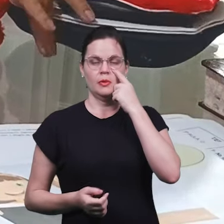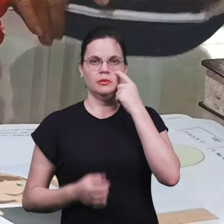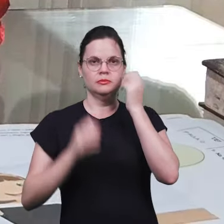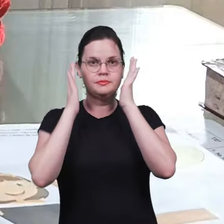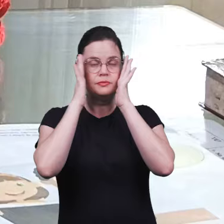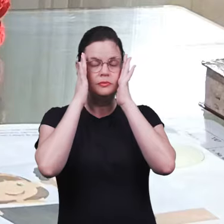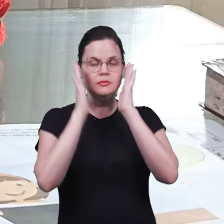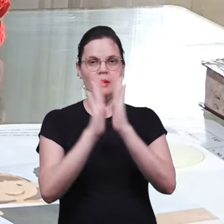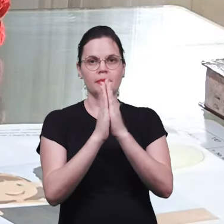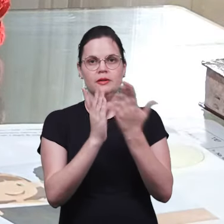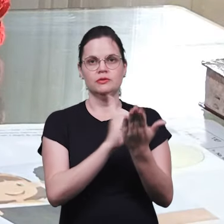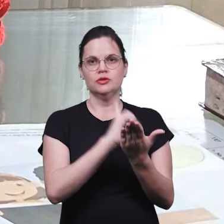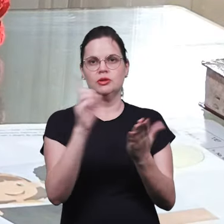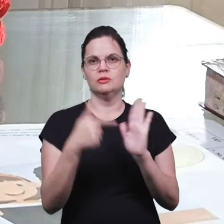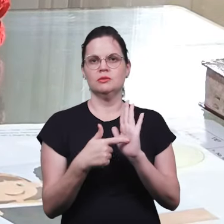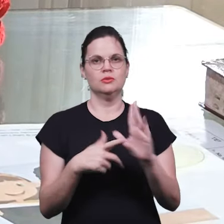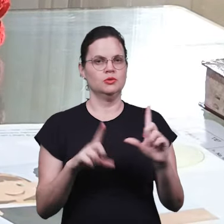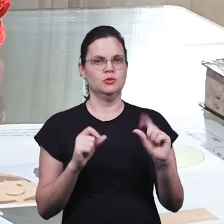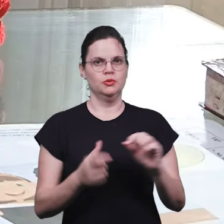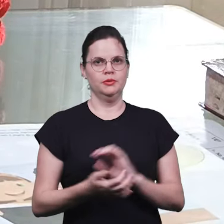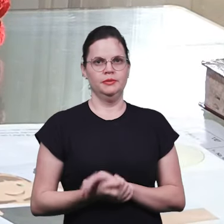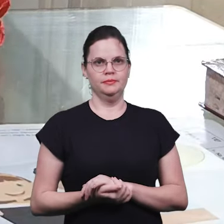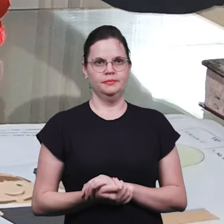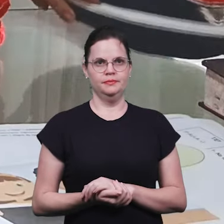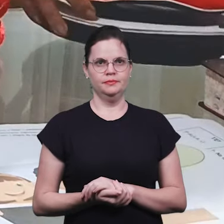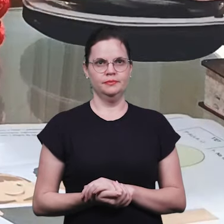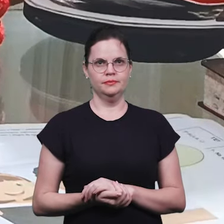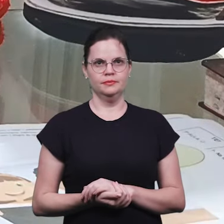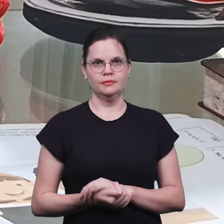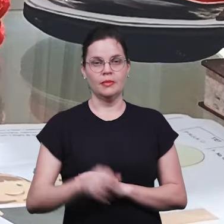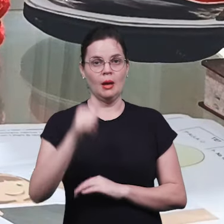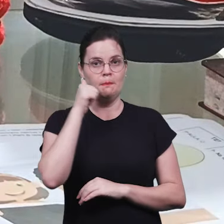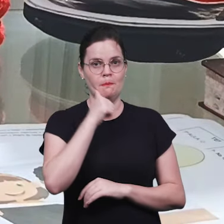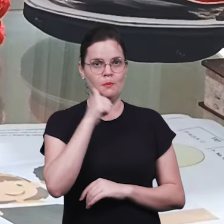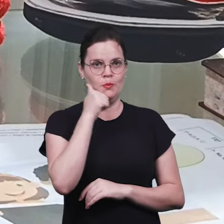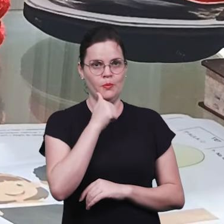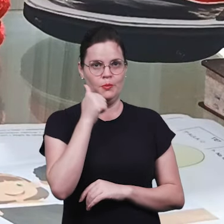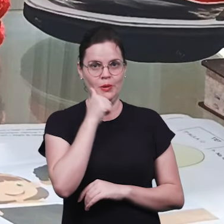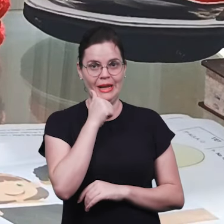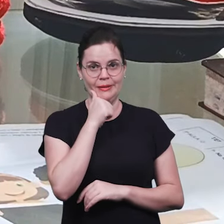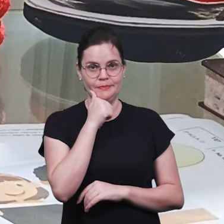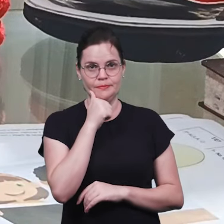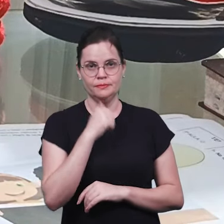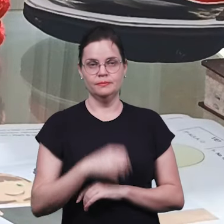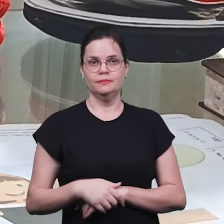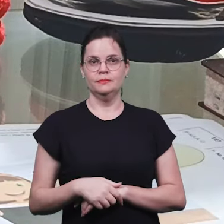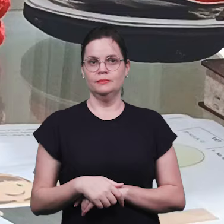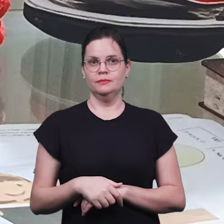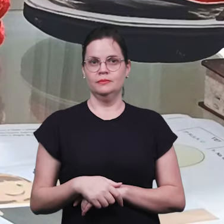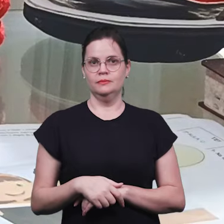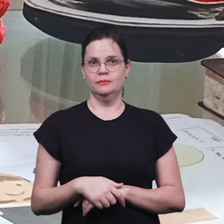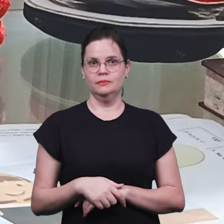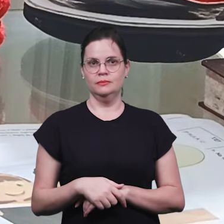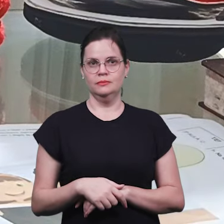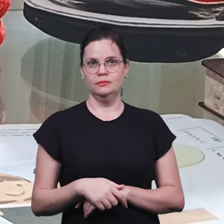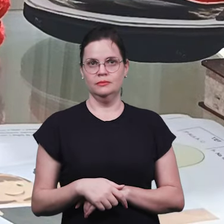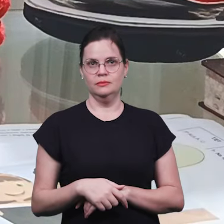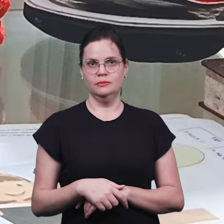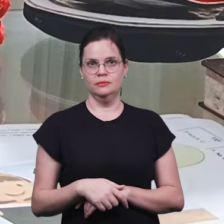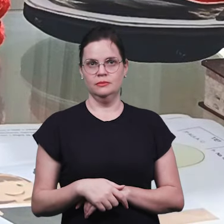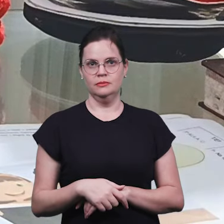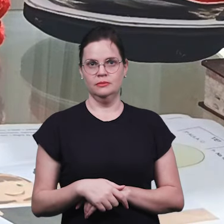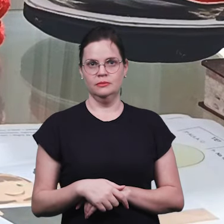A palavra fala, que uma mulher, ela pegou, olha, 3 medidas de farinha e